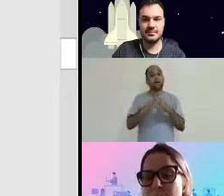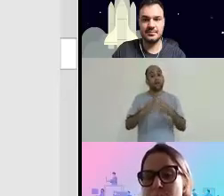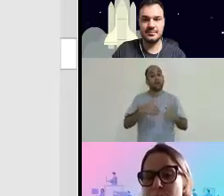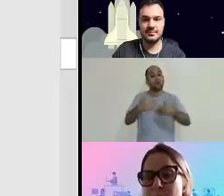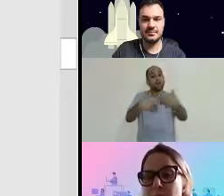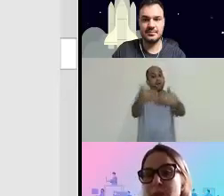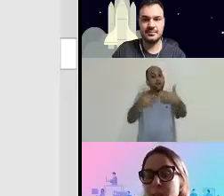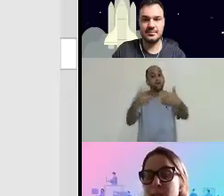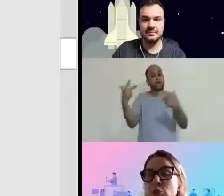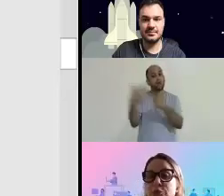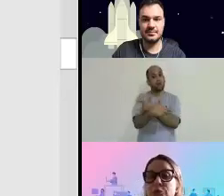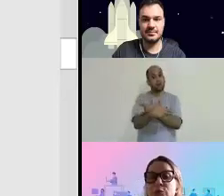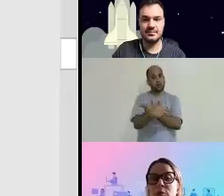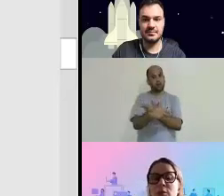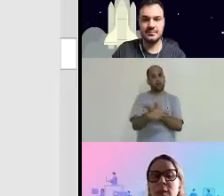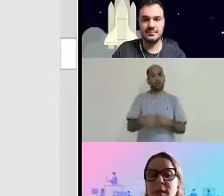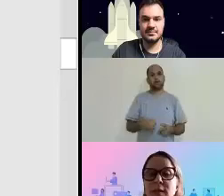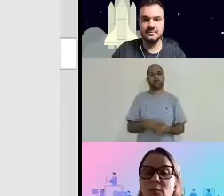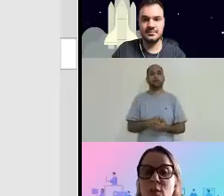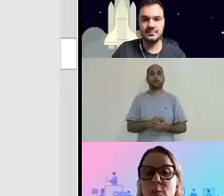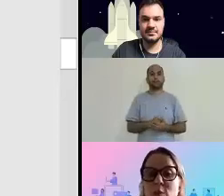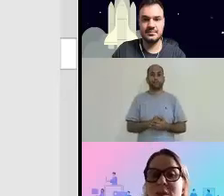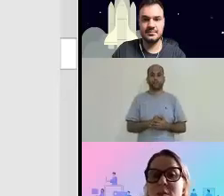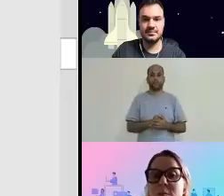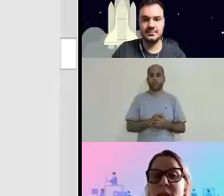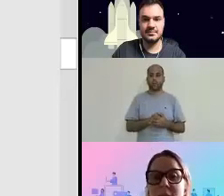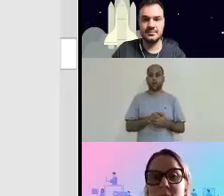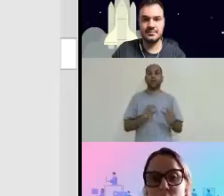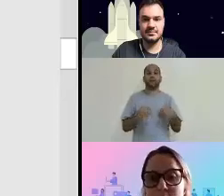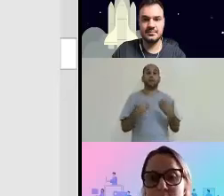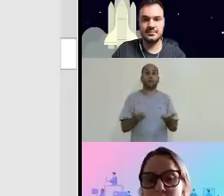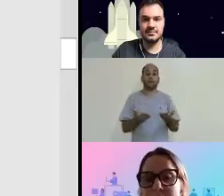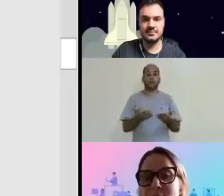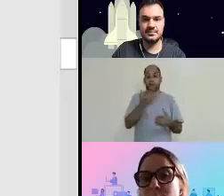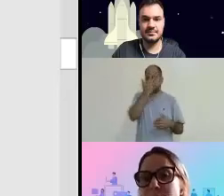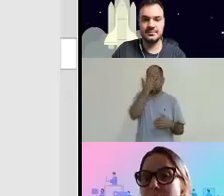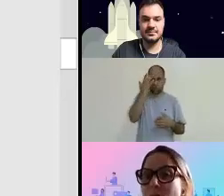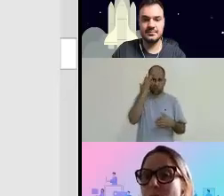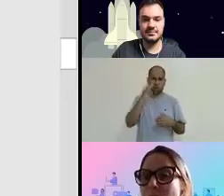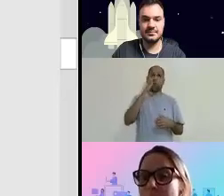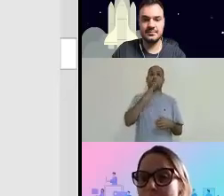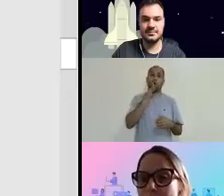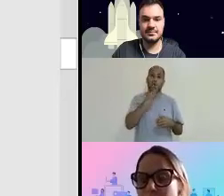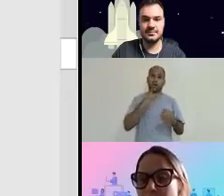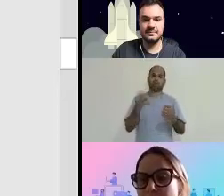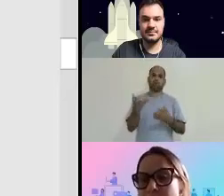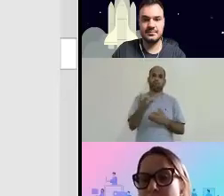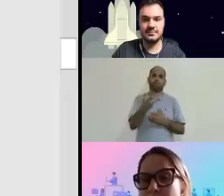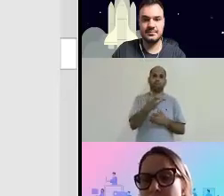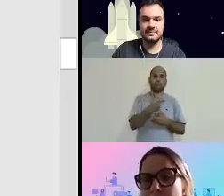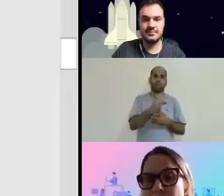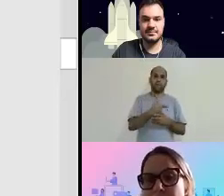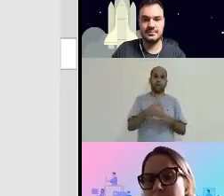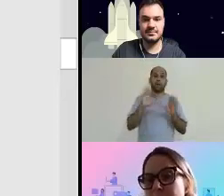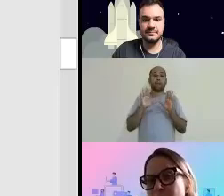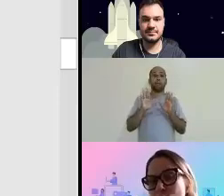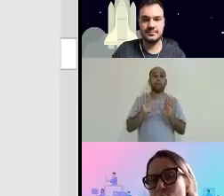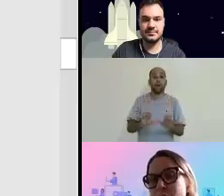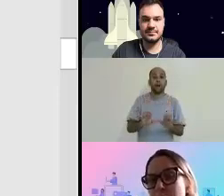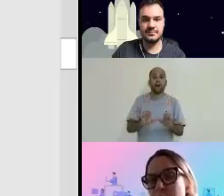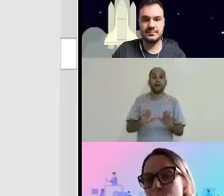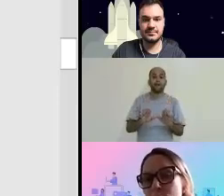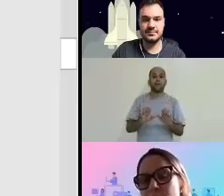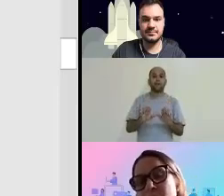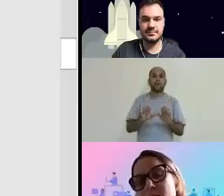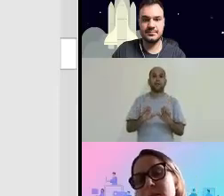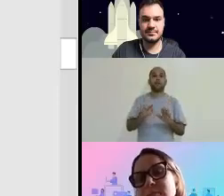processo seletivo, né? Então, são pessoas brilhantes, mas por ter um gap, né, de